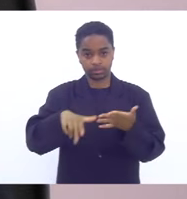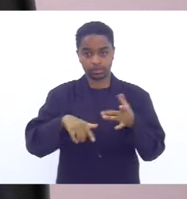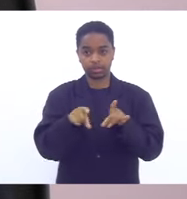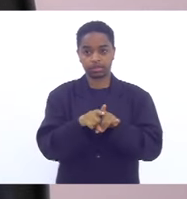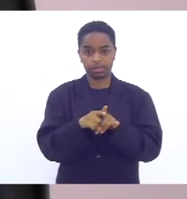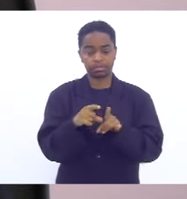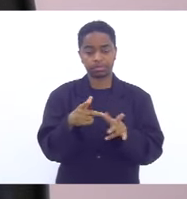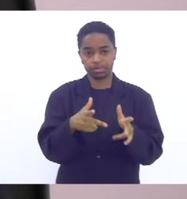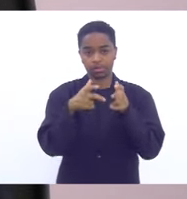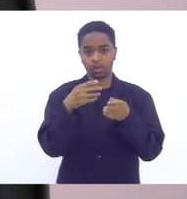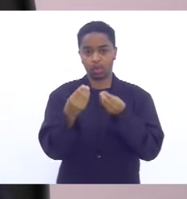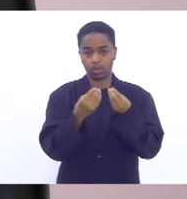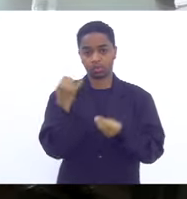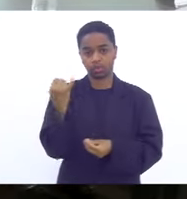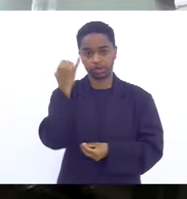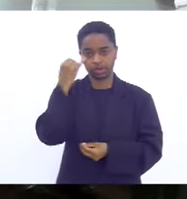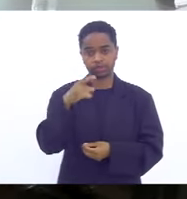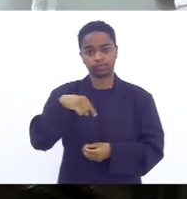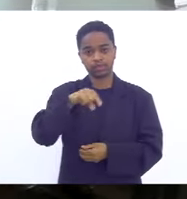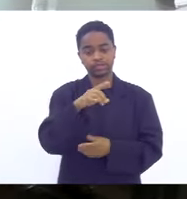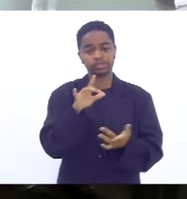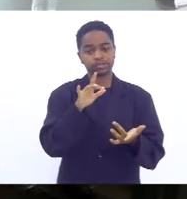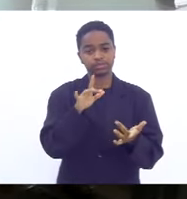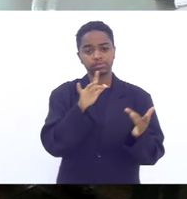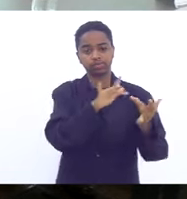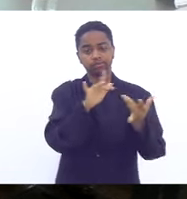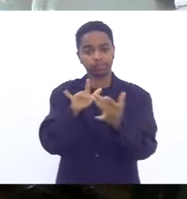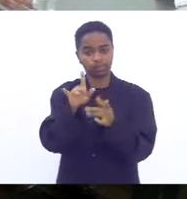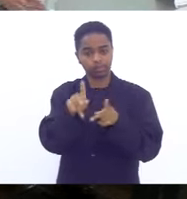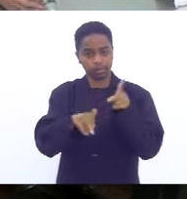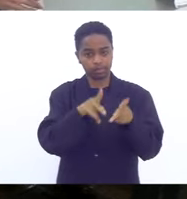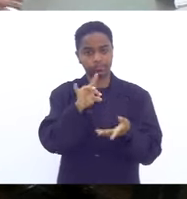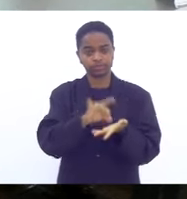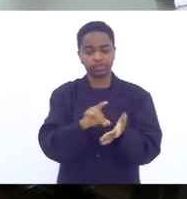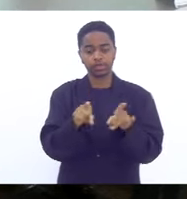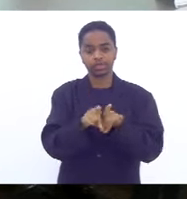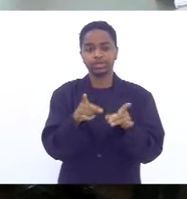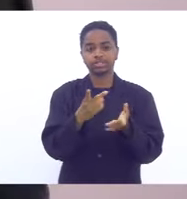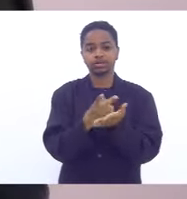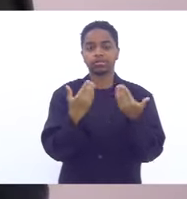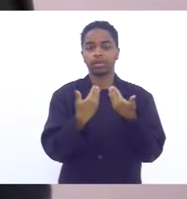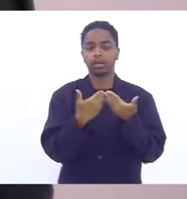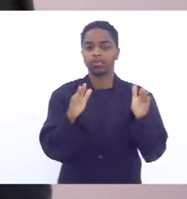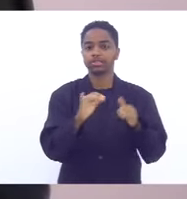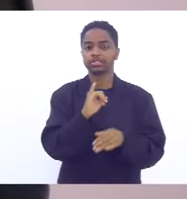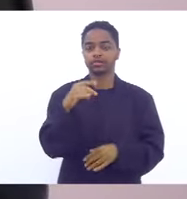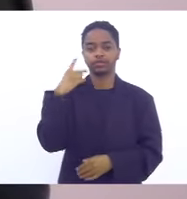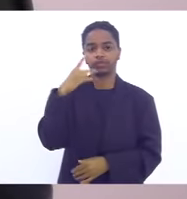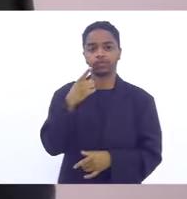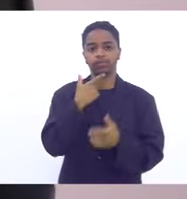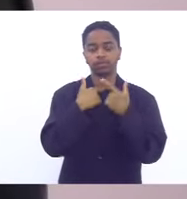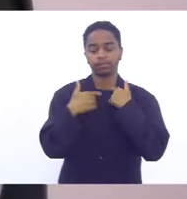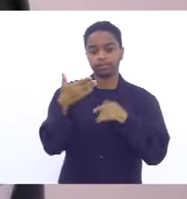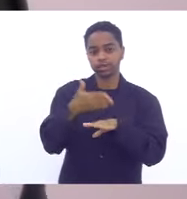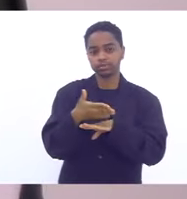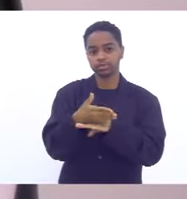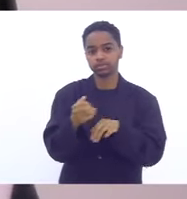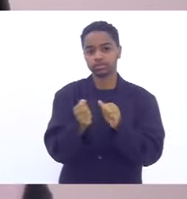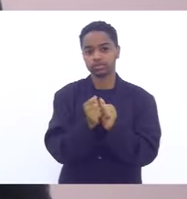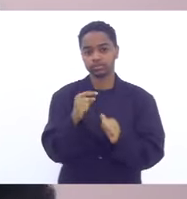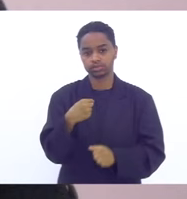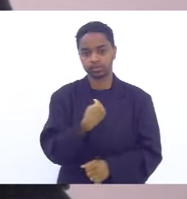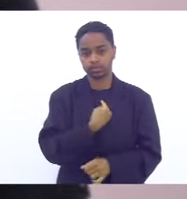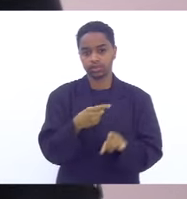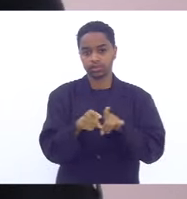que está na ponta, de fato, as portas sempre abertas às câmaras municipais e a todos os vereadores que queiram participar conosco. Passar então a palavra